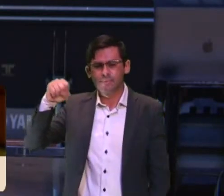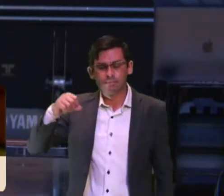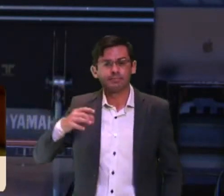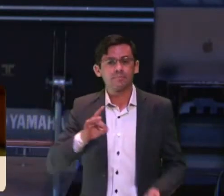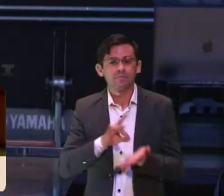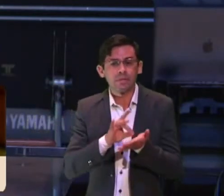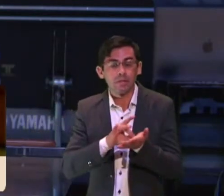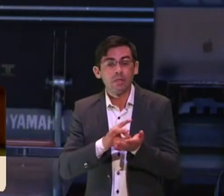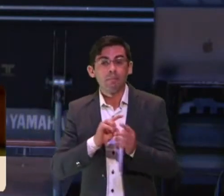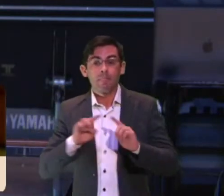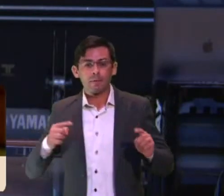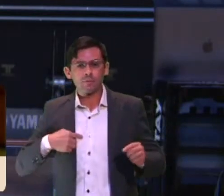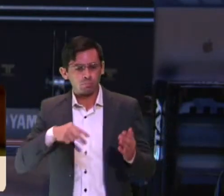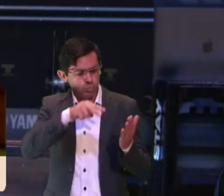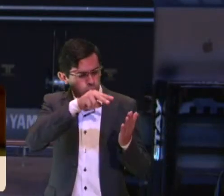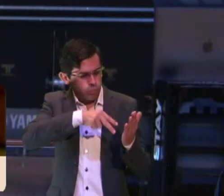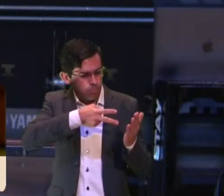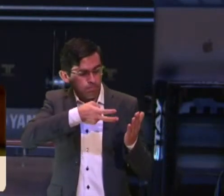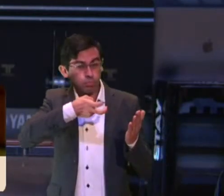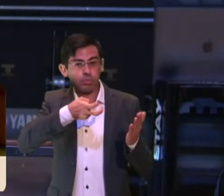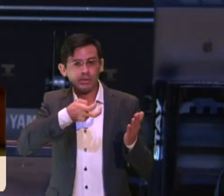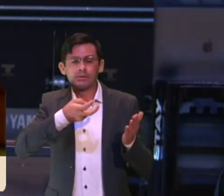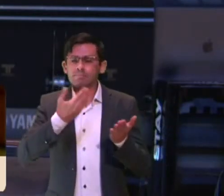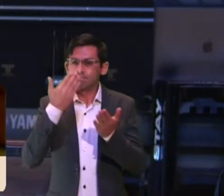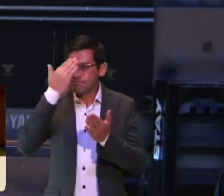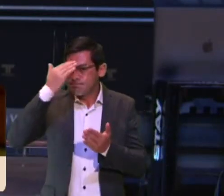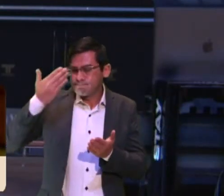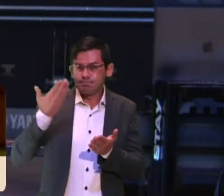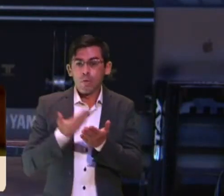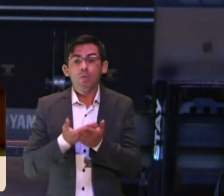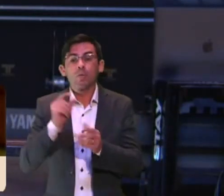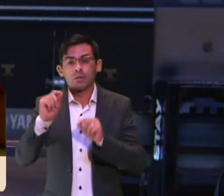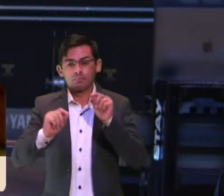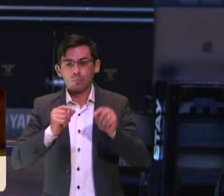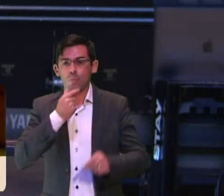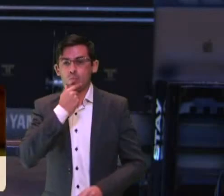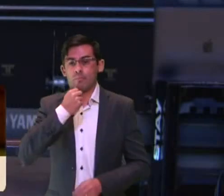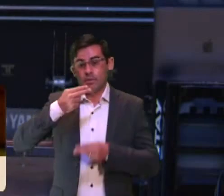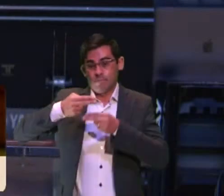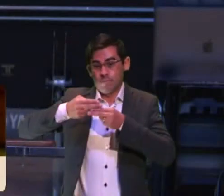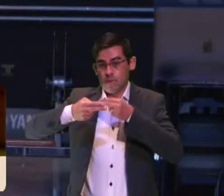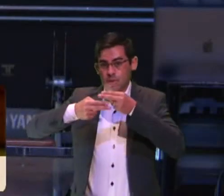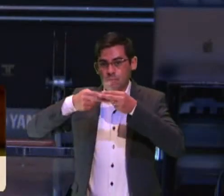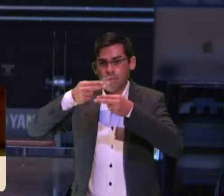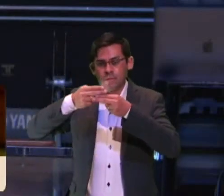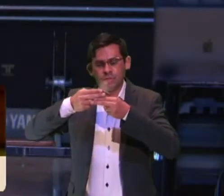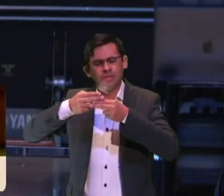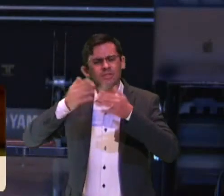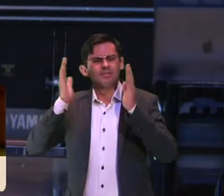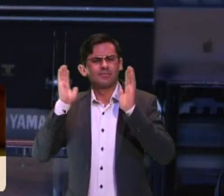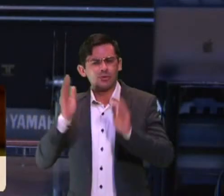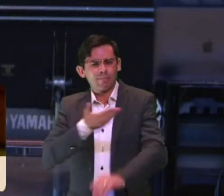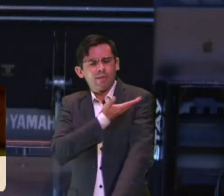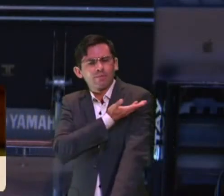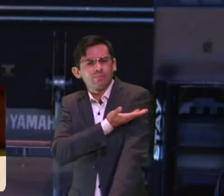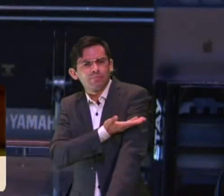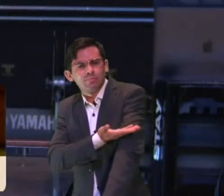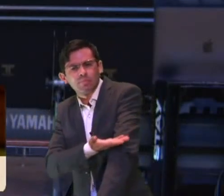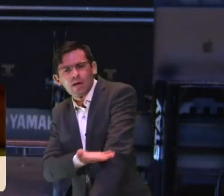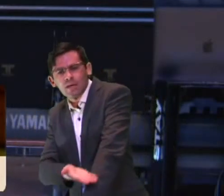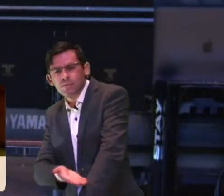E o que me chama a atenção aqui, eu creio que Neemias era alguém acostumado